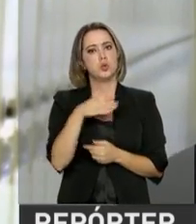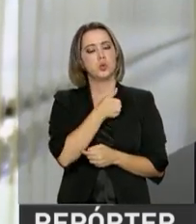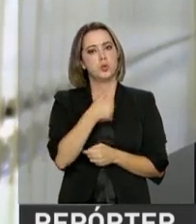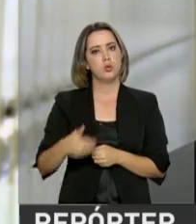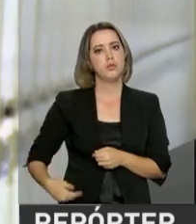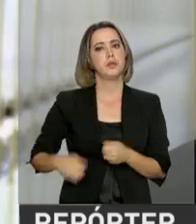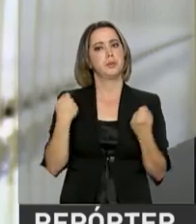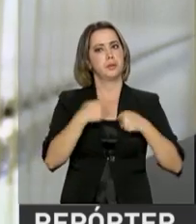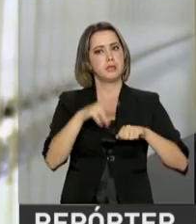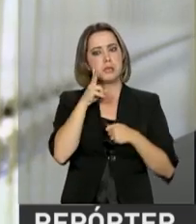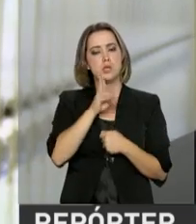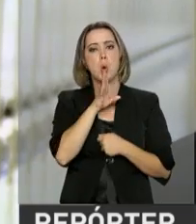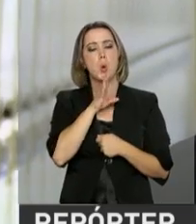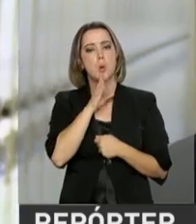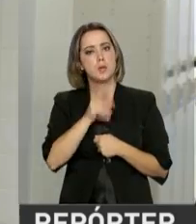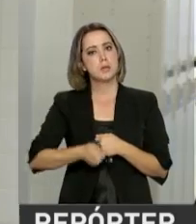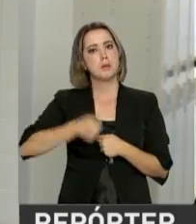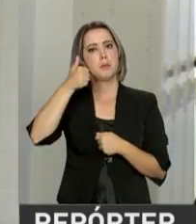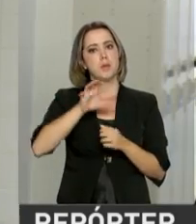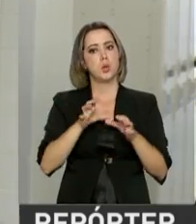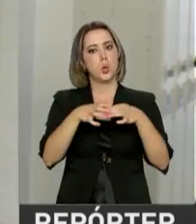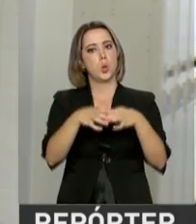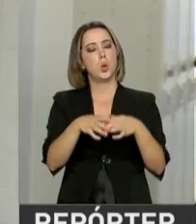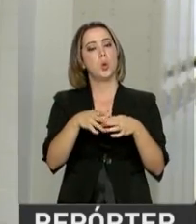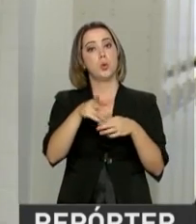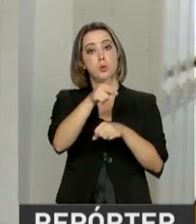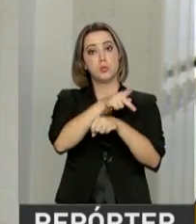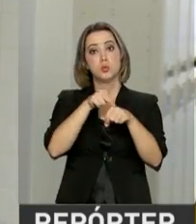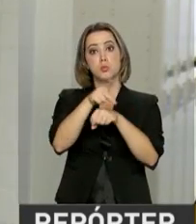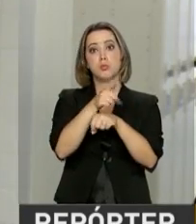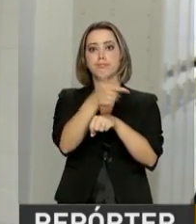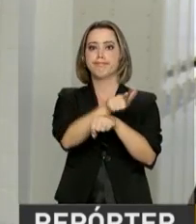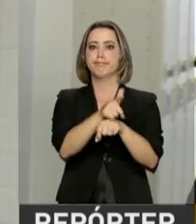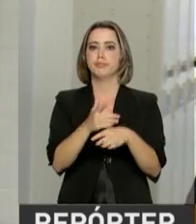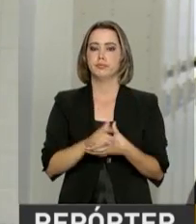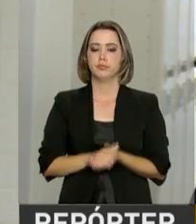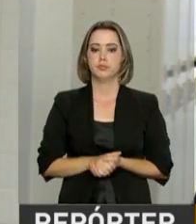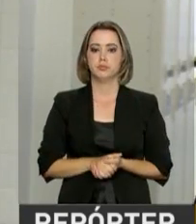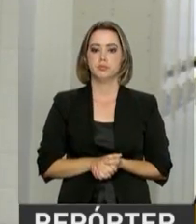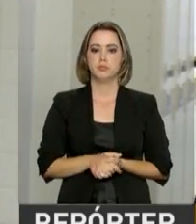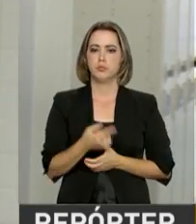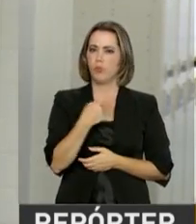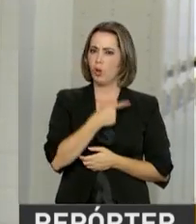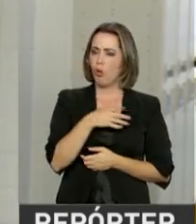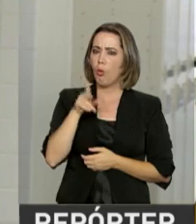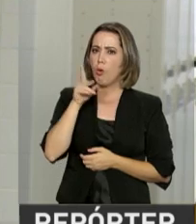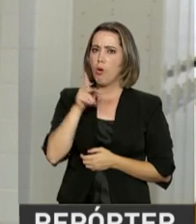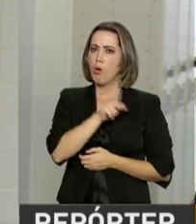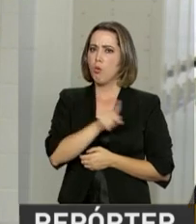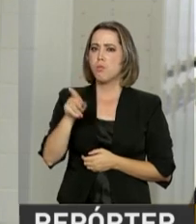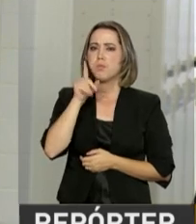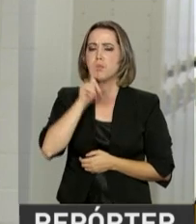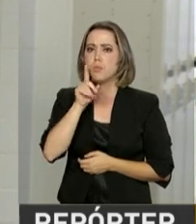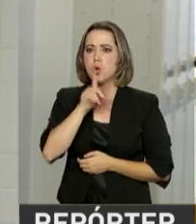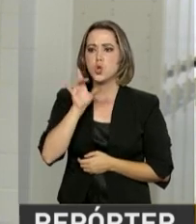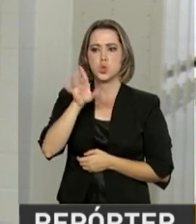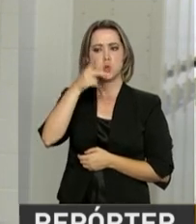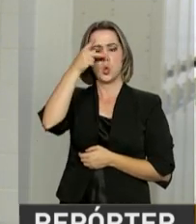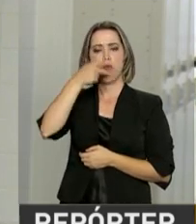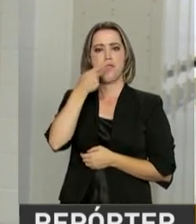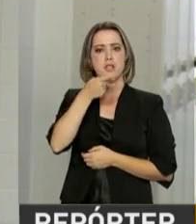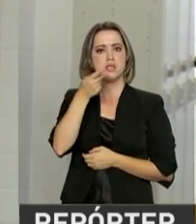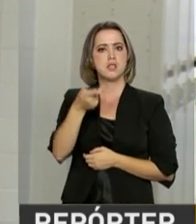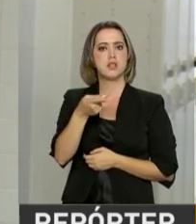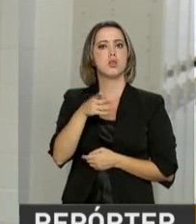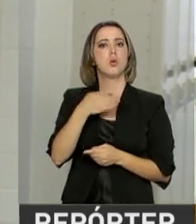a real situação dos imigrantes. Ele está simplesmente fazendo aquilo que ele prometeu na campanha